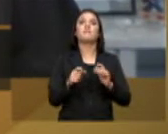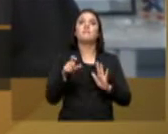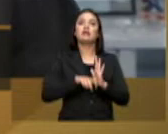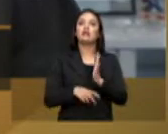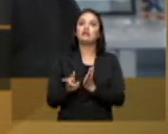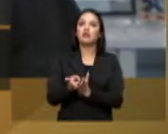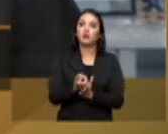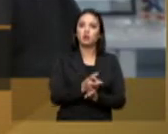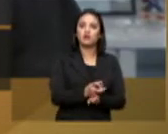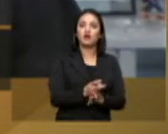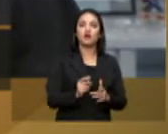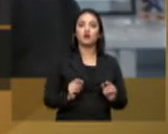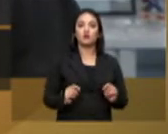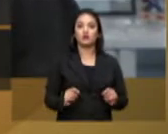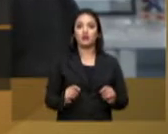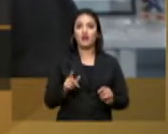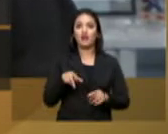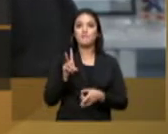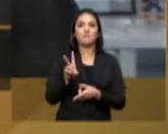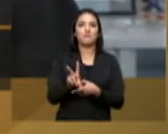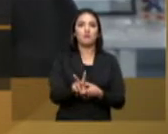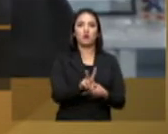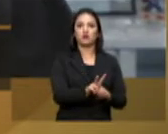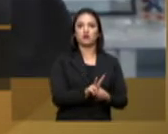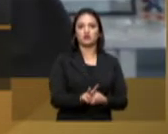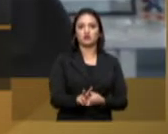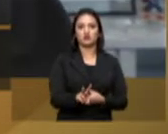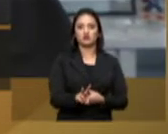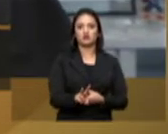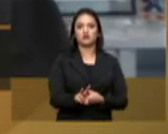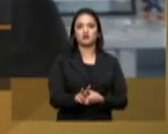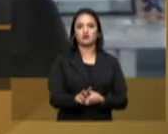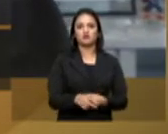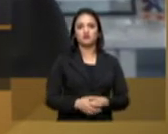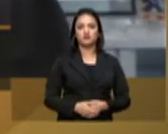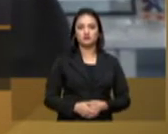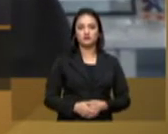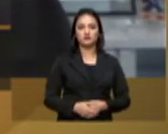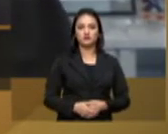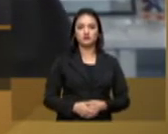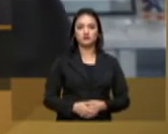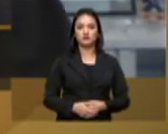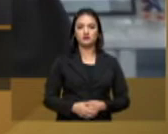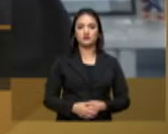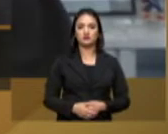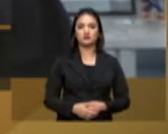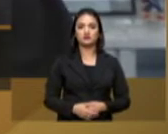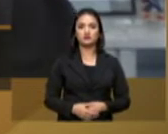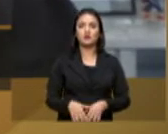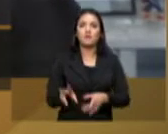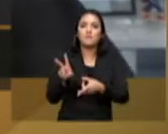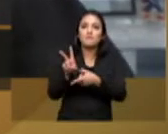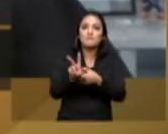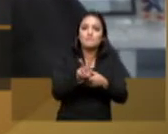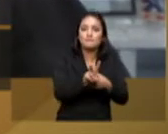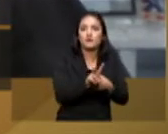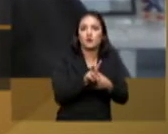do que de proteção a, como disse o doutor Calcinho, da voracidade do fisco.